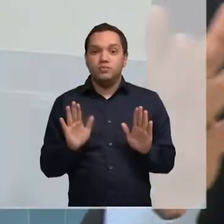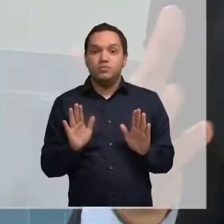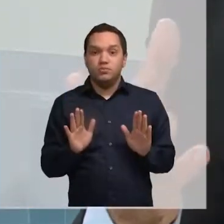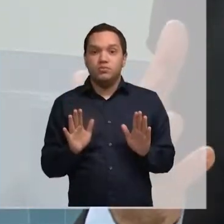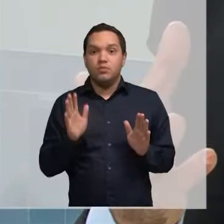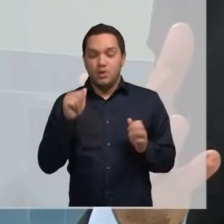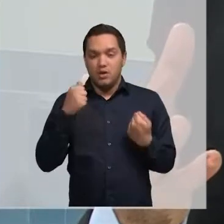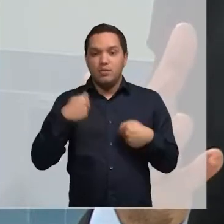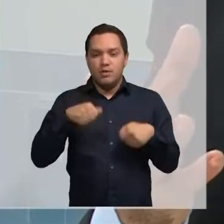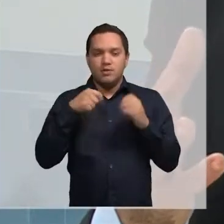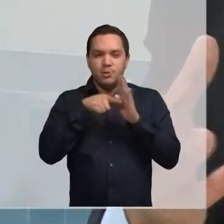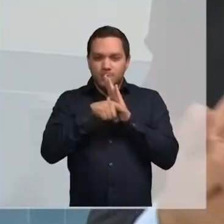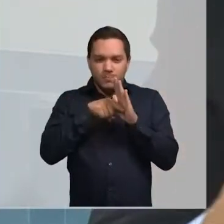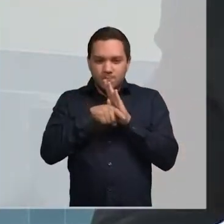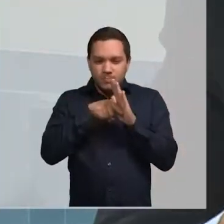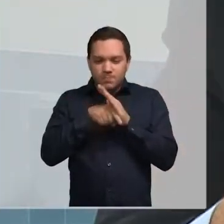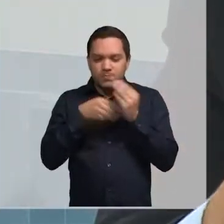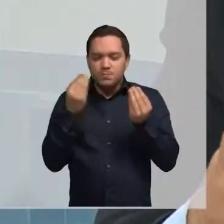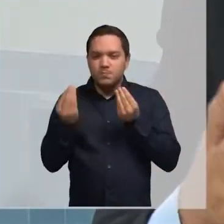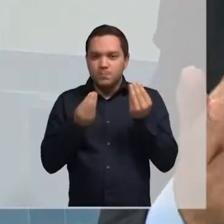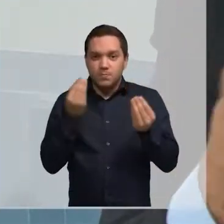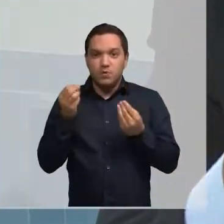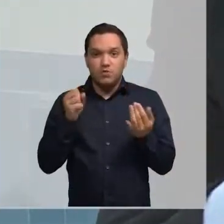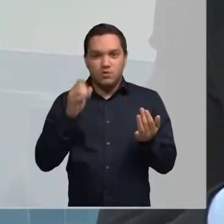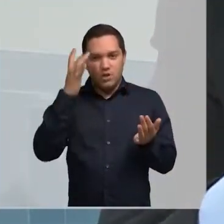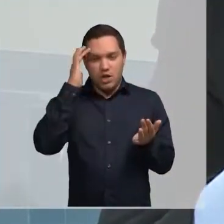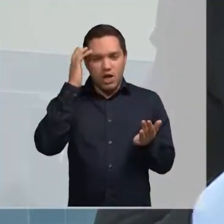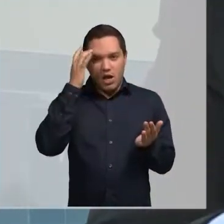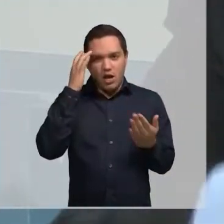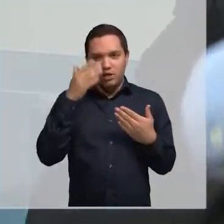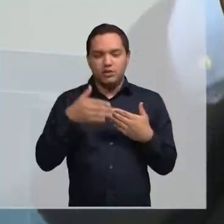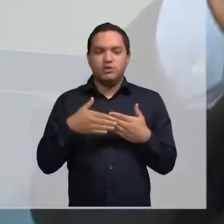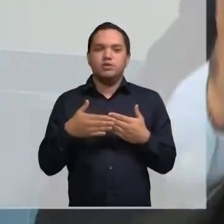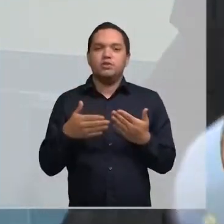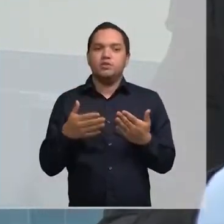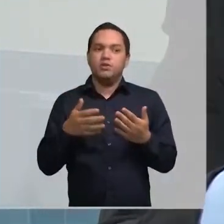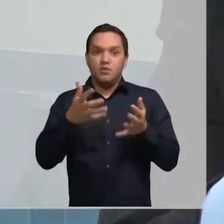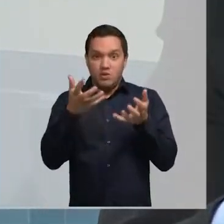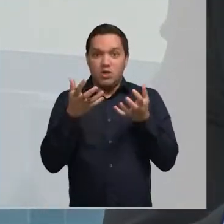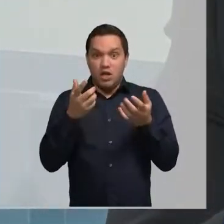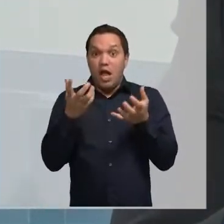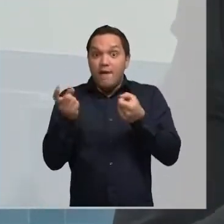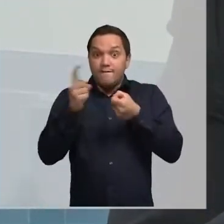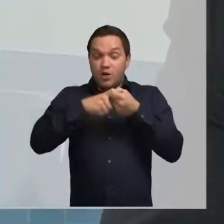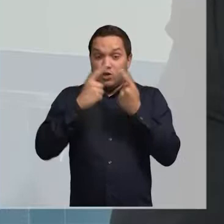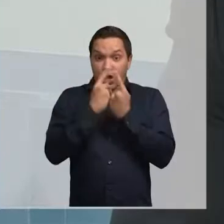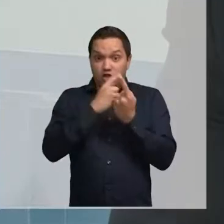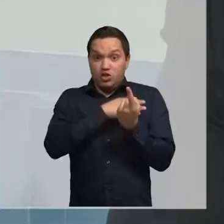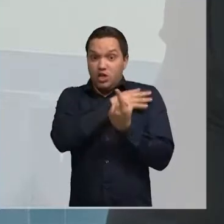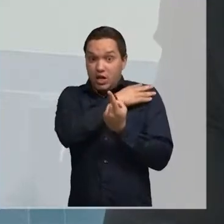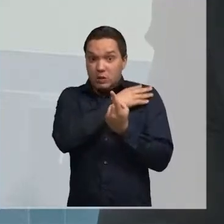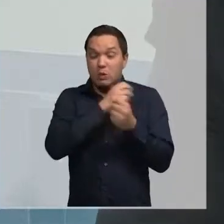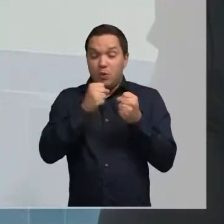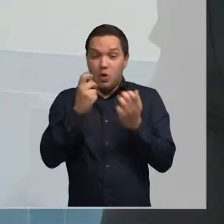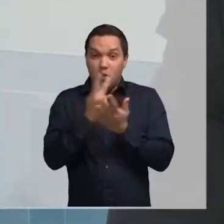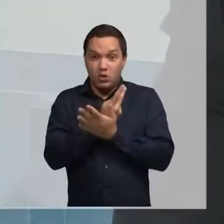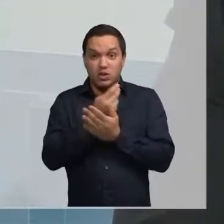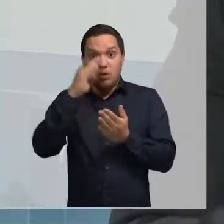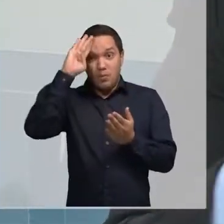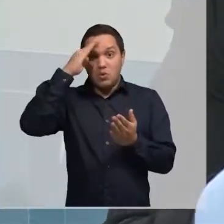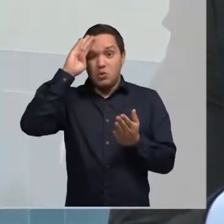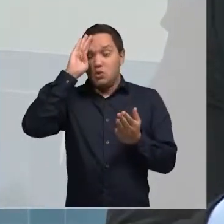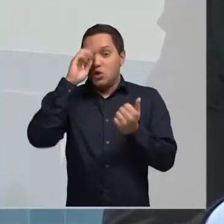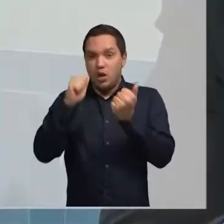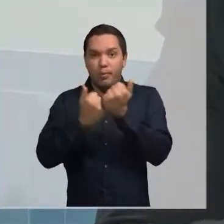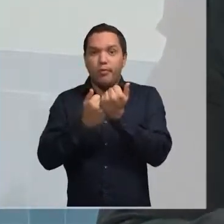avaliar as coisas, né? Então, se você acha que aquele período é melhor, então volte Né? Isso realmente pode acontecer. Ele